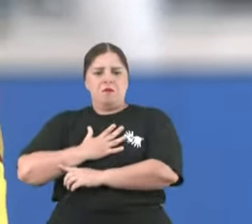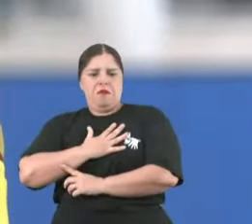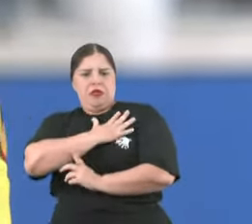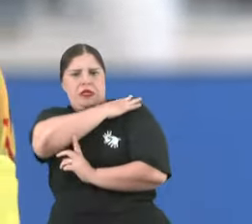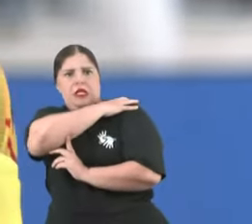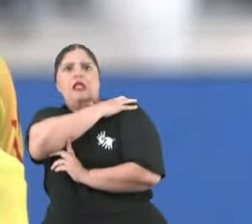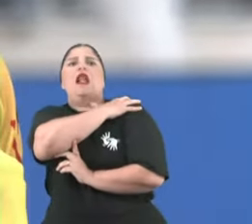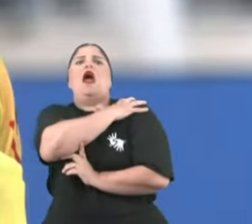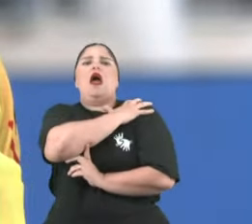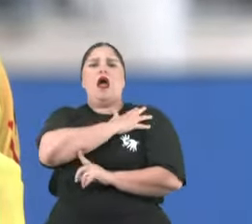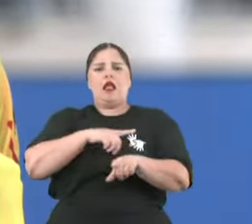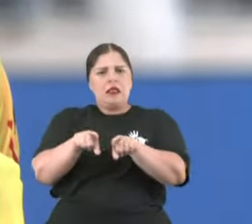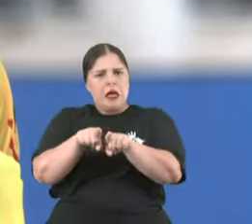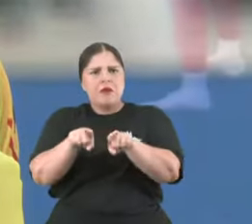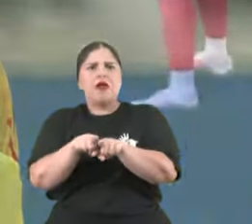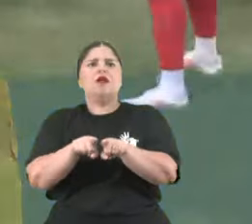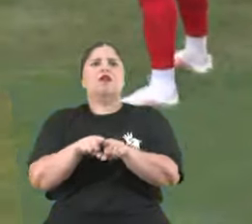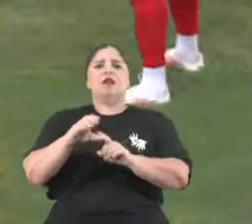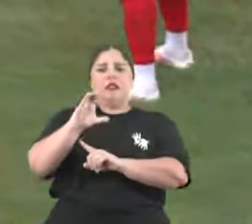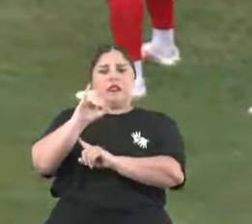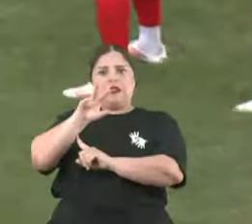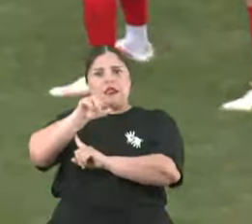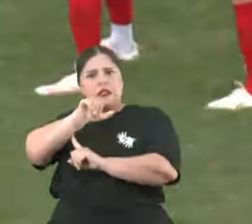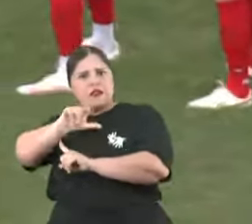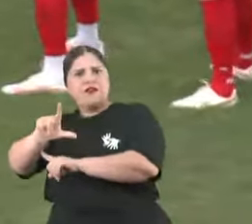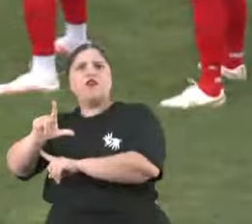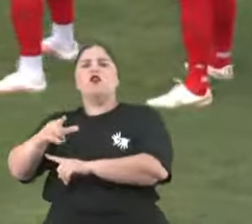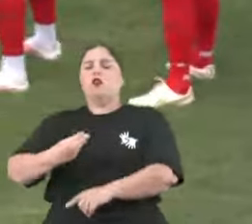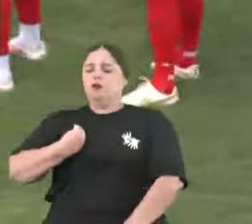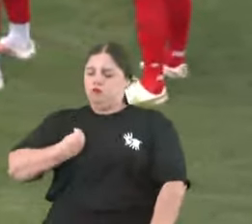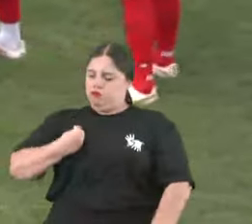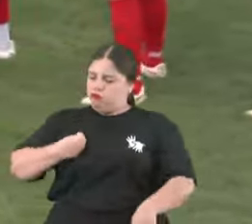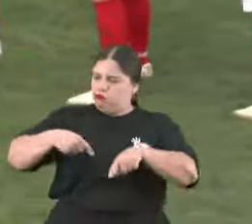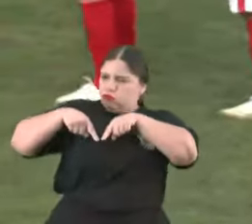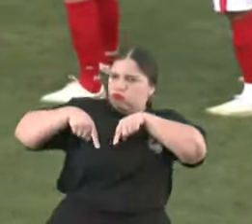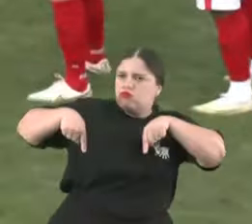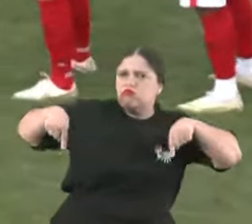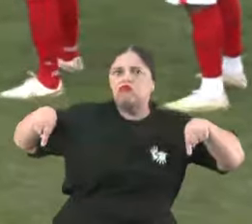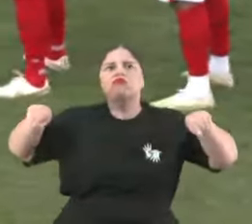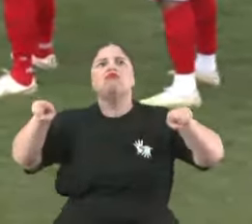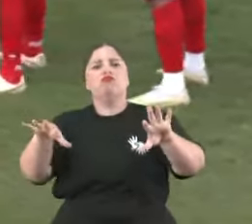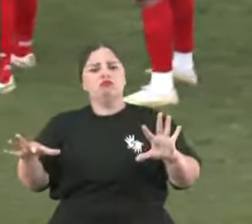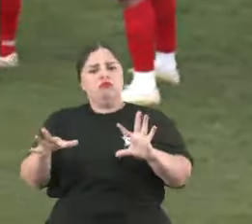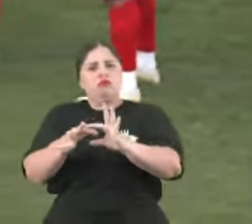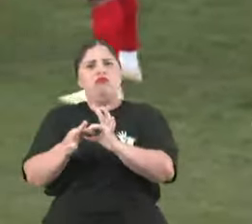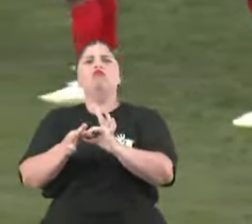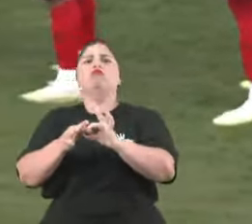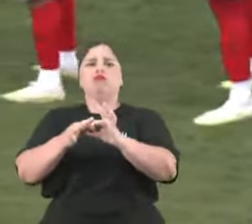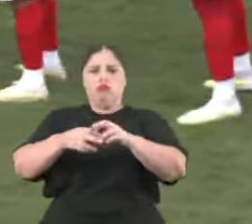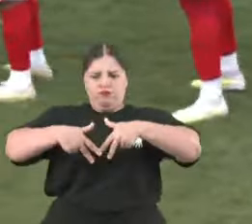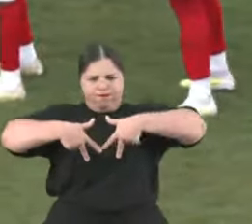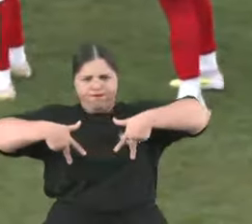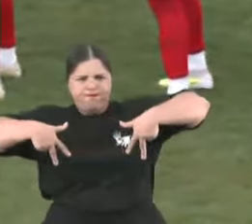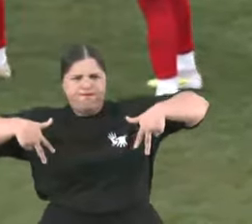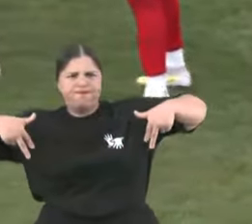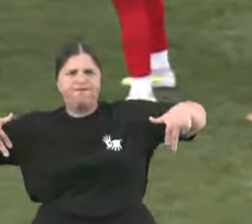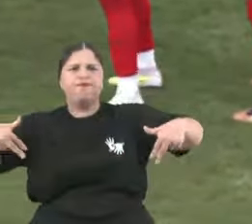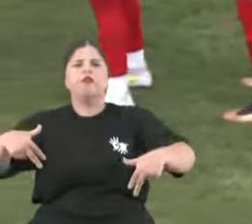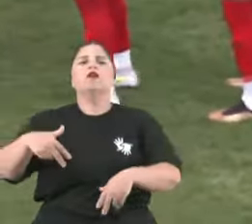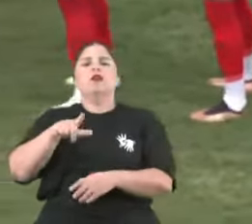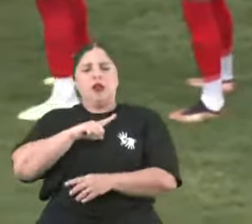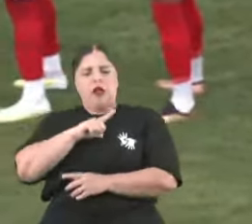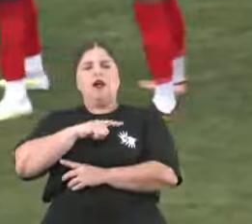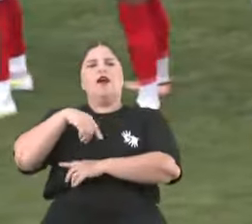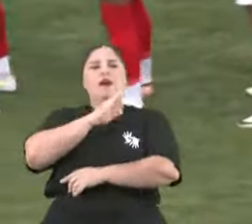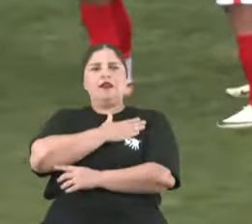no esquema que foi trabalhado a várias mãos. E no Nacional Brasileiro, a gente não consegue ouvir direito, mas está